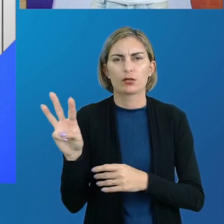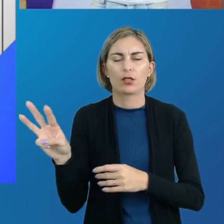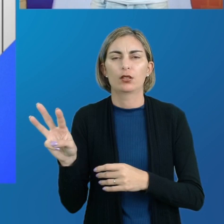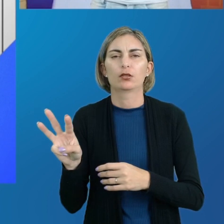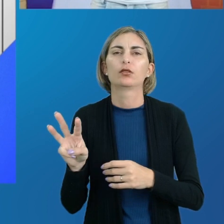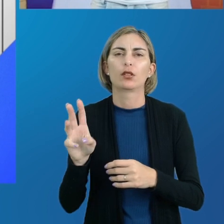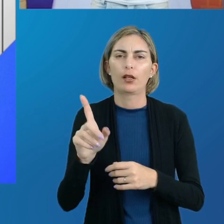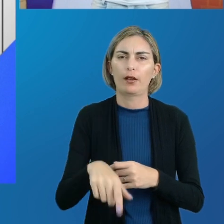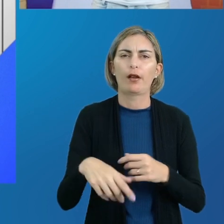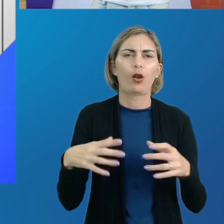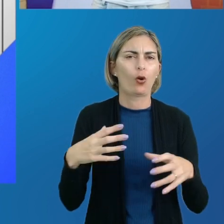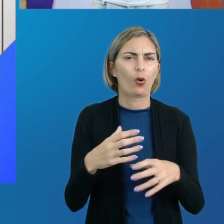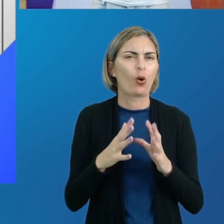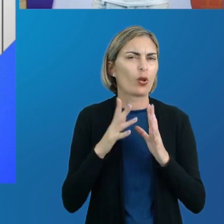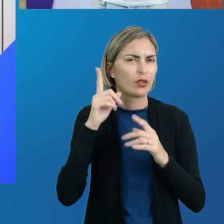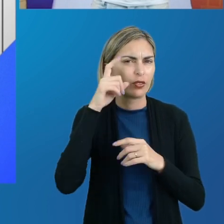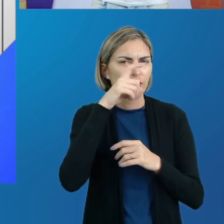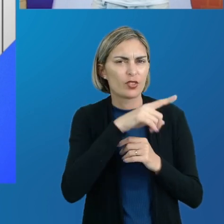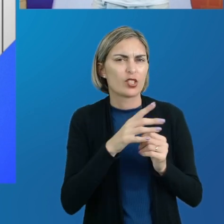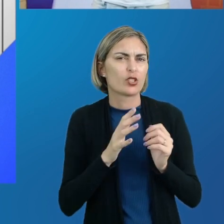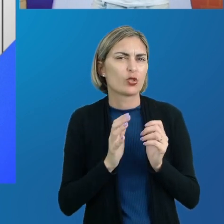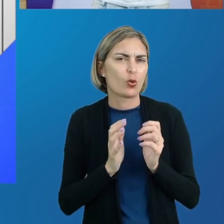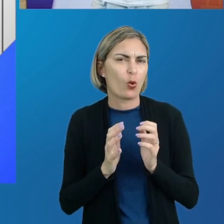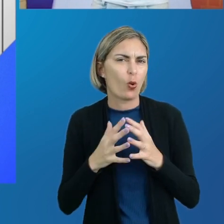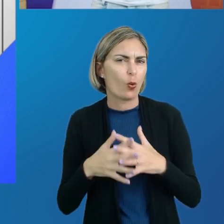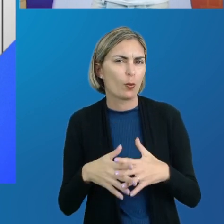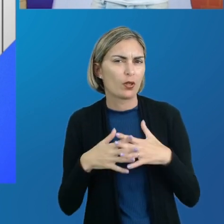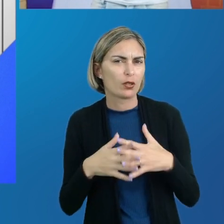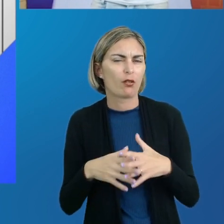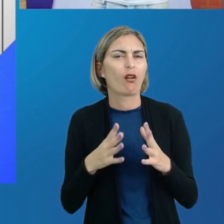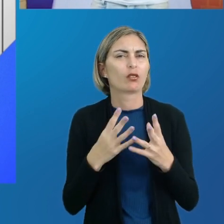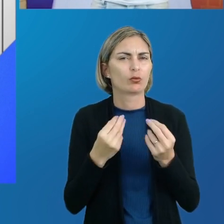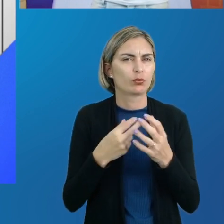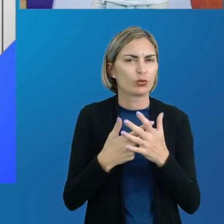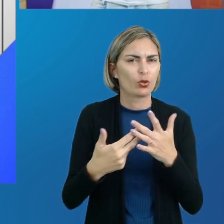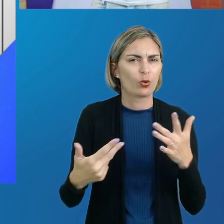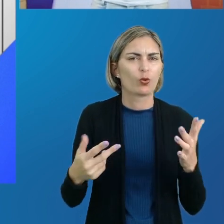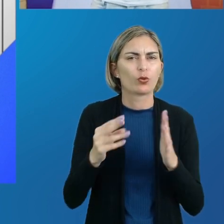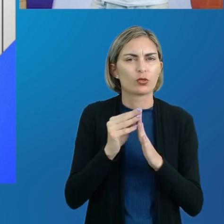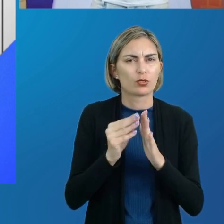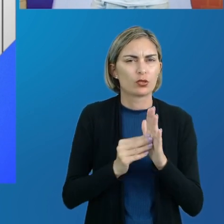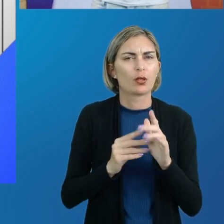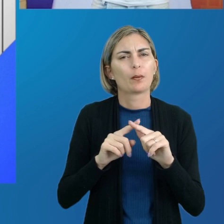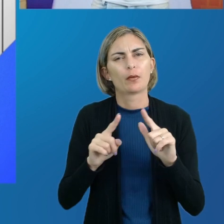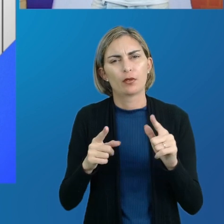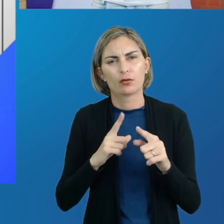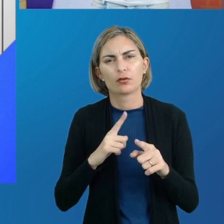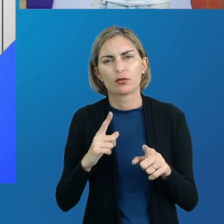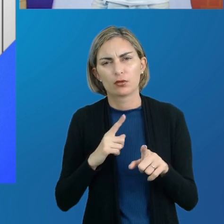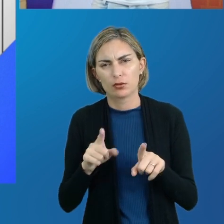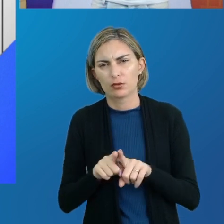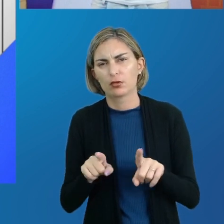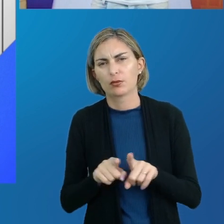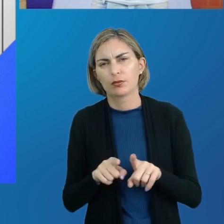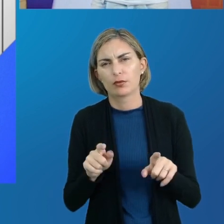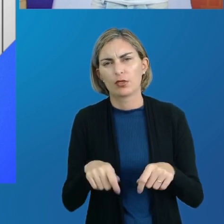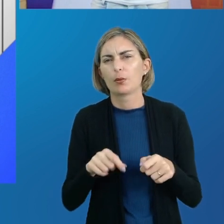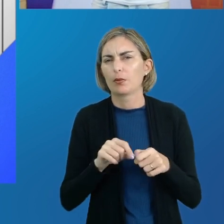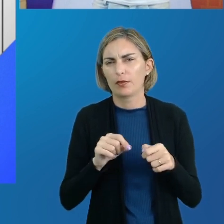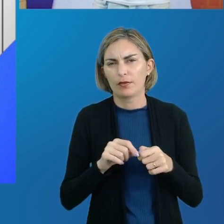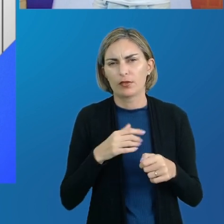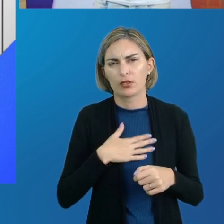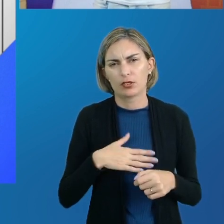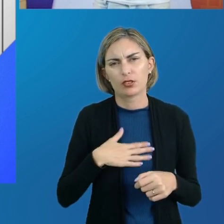mais complexo, digamos assim, ele tem mais extensões, então ele trabalha mais com isso, mas também dá para fazer um iniciante tranquilamente. Quem